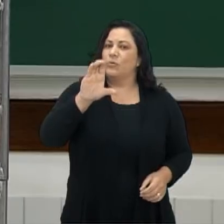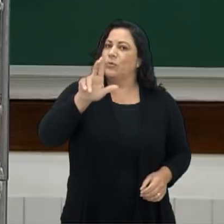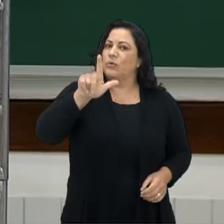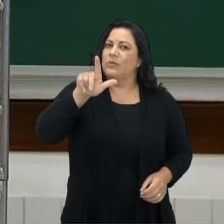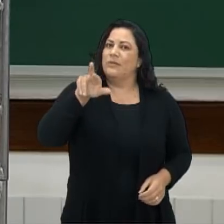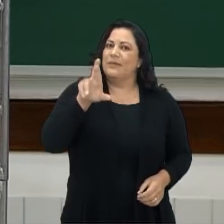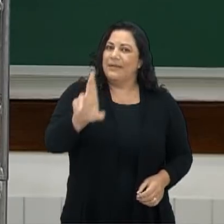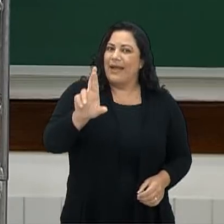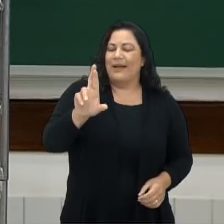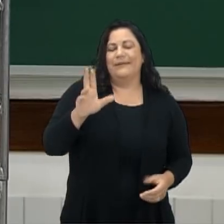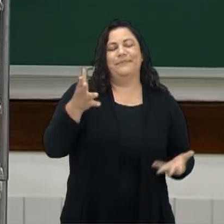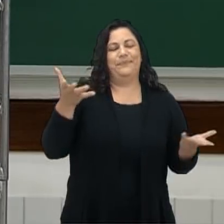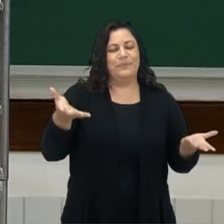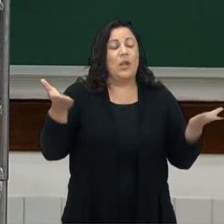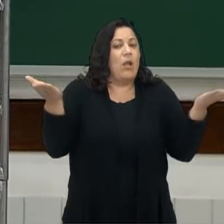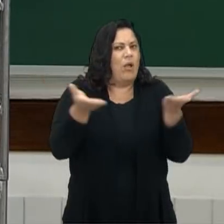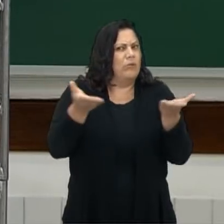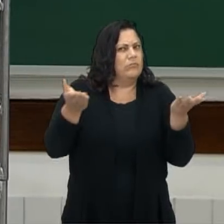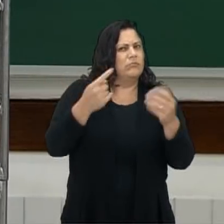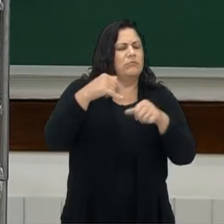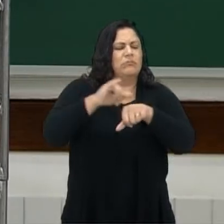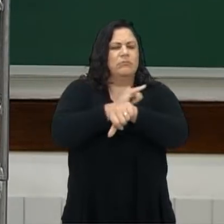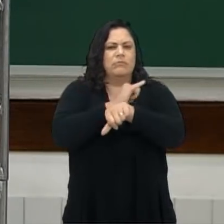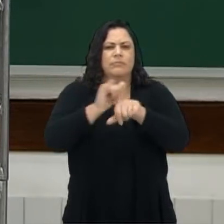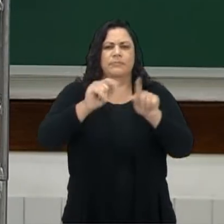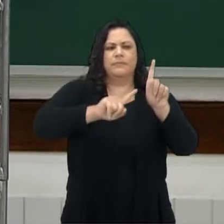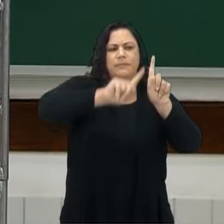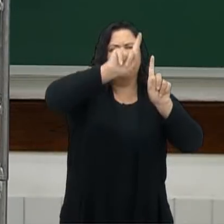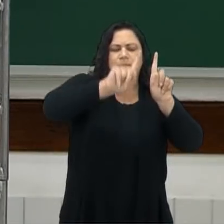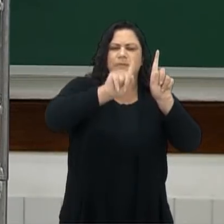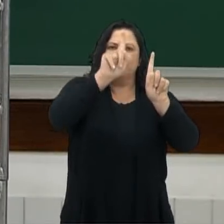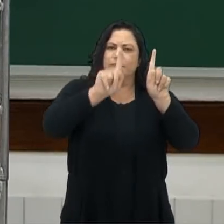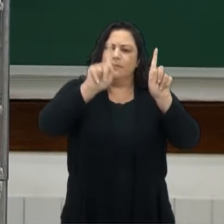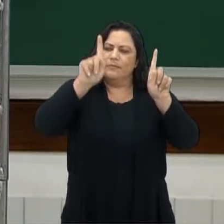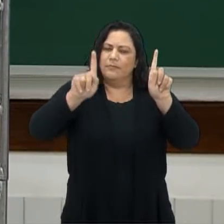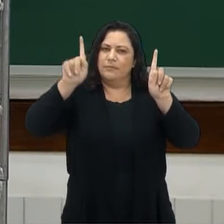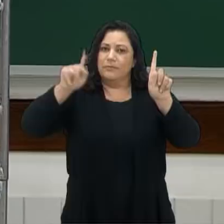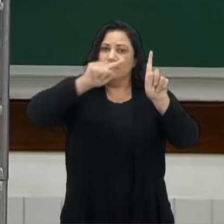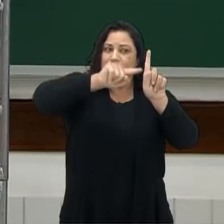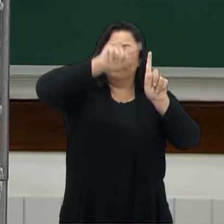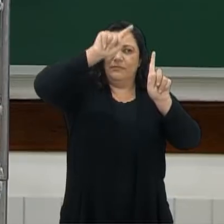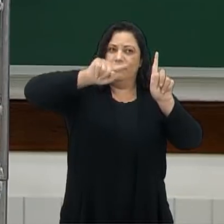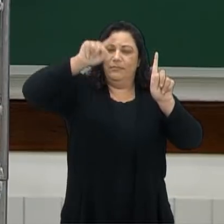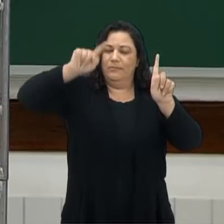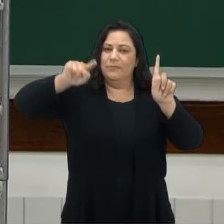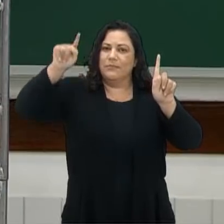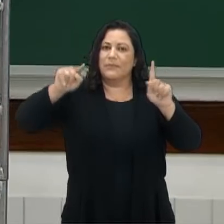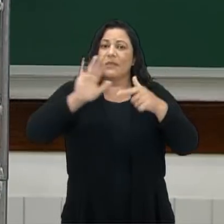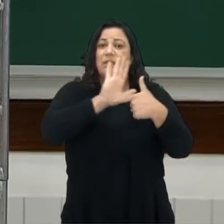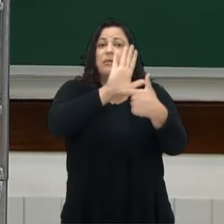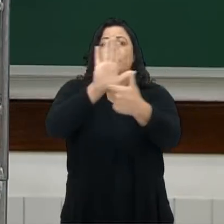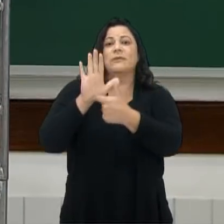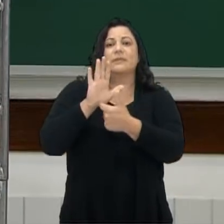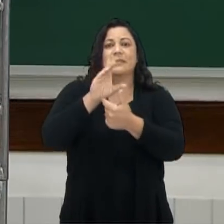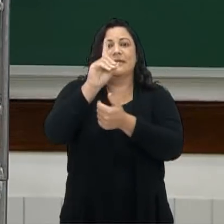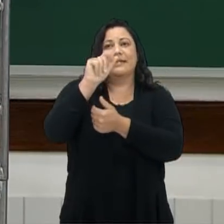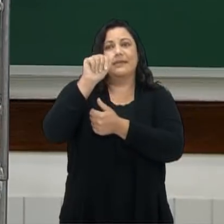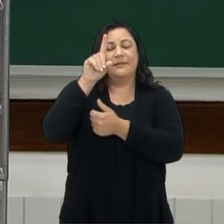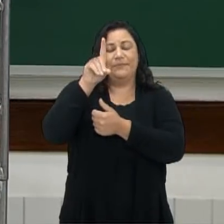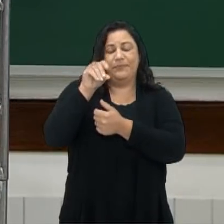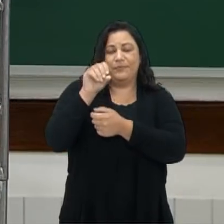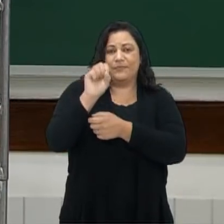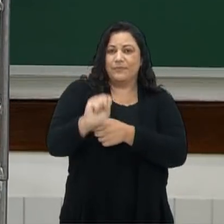uma ferramenta da estatística que é o gráfico de setores, tá? Então hoje nós vamos apresentar dados usando o